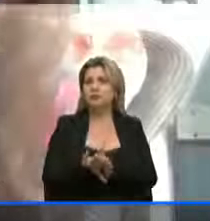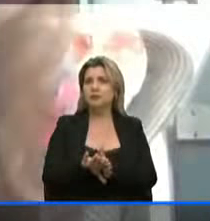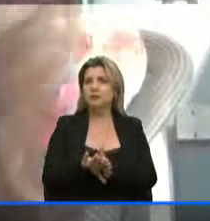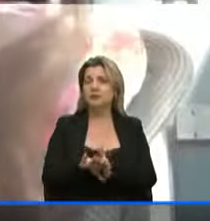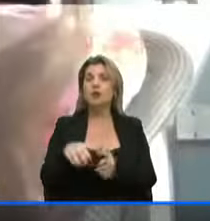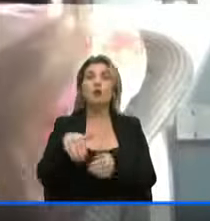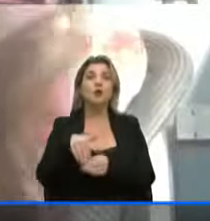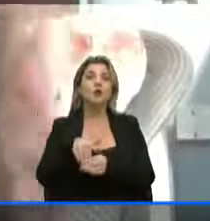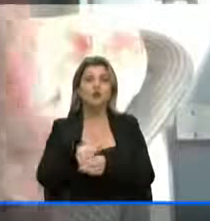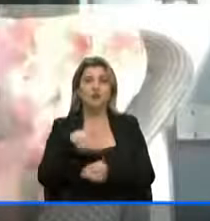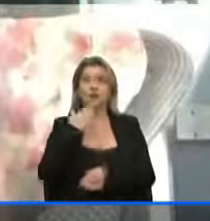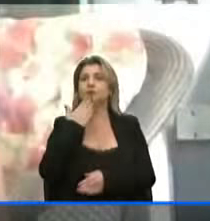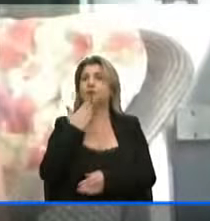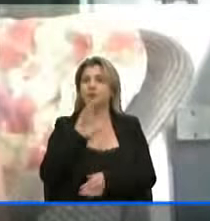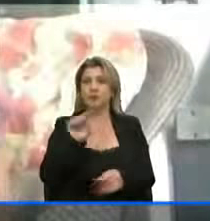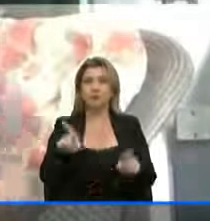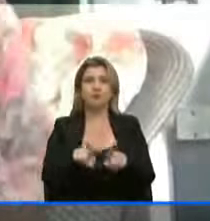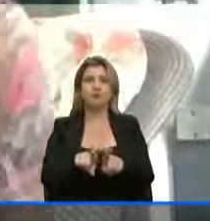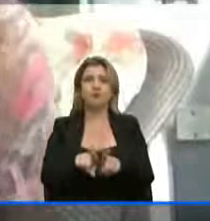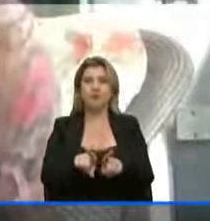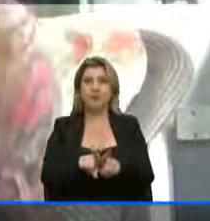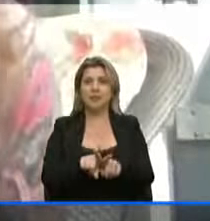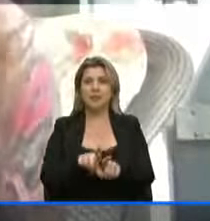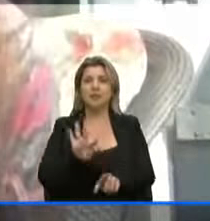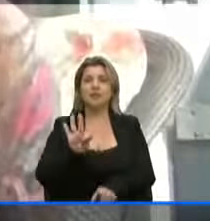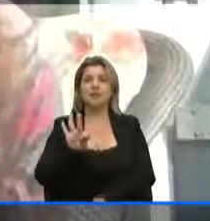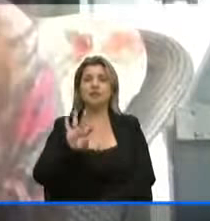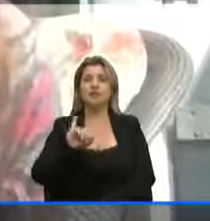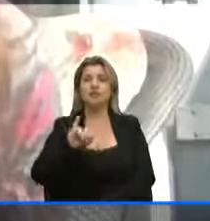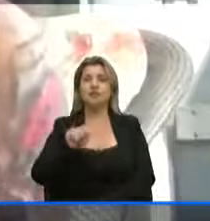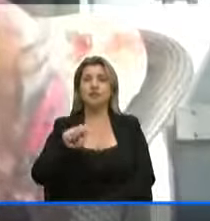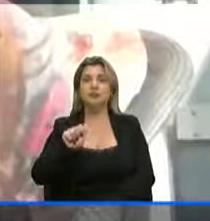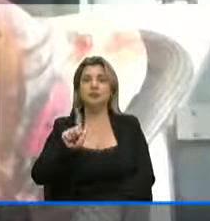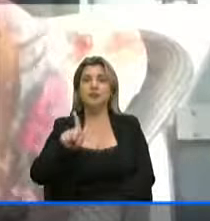O voto favorável também. Tiago Simon.